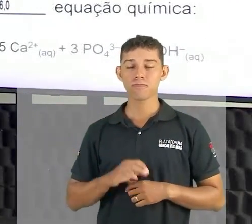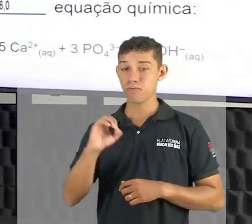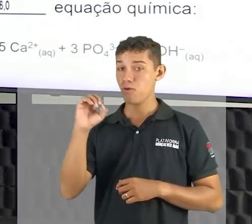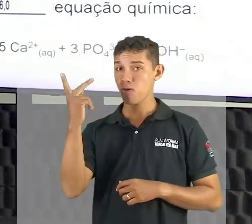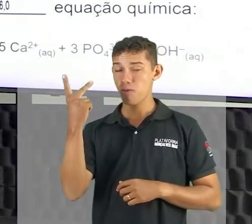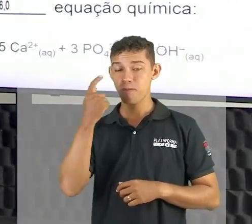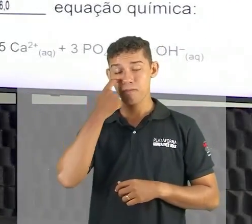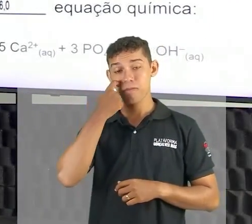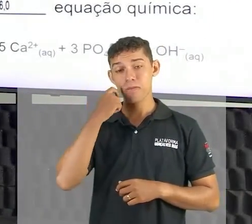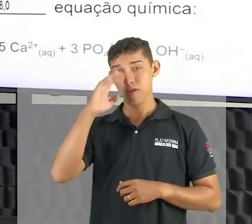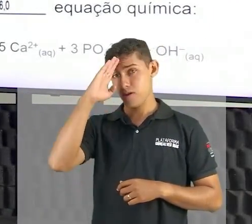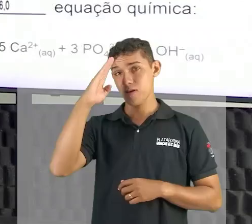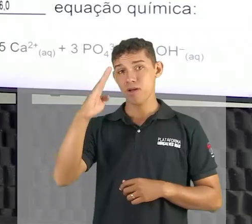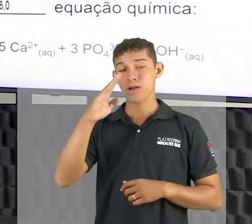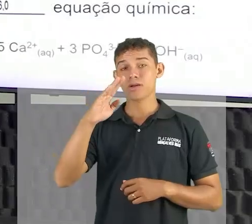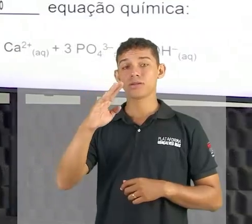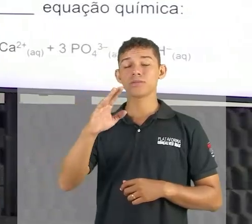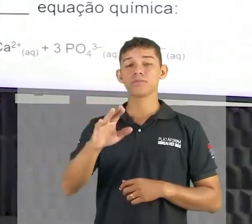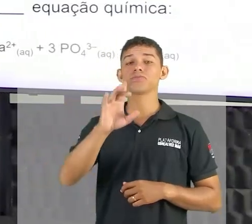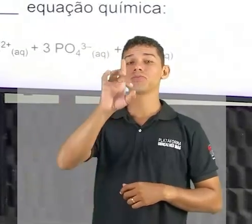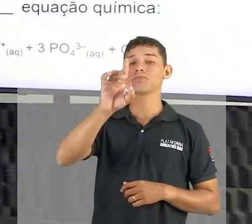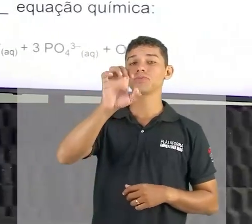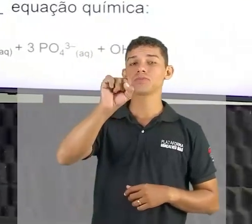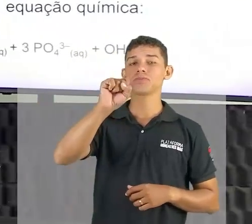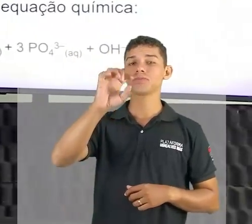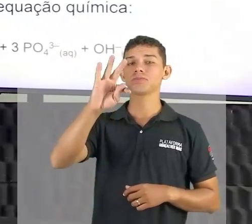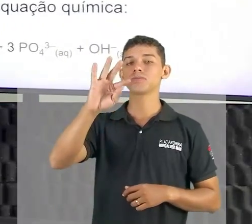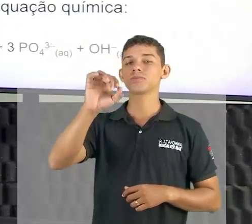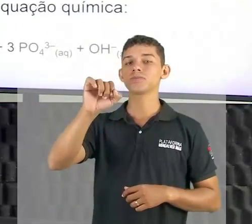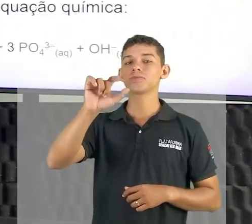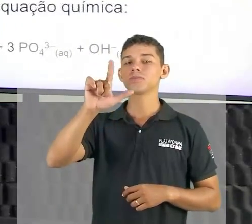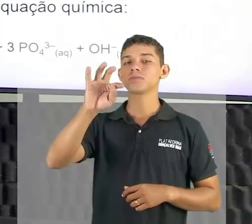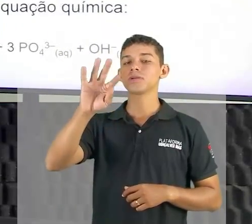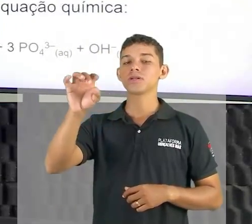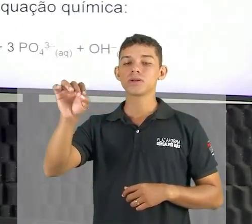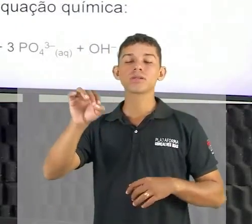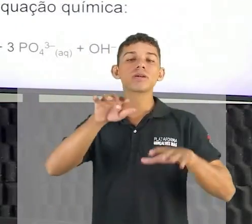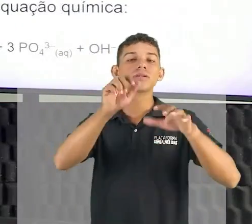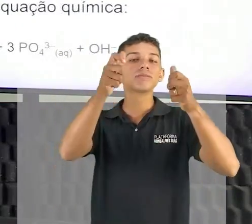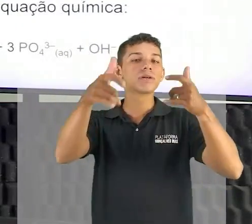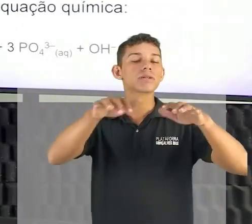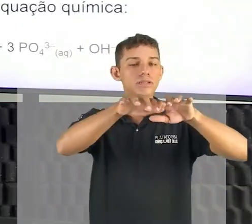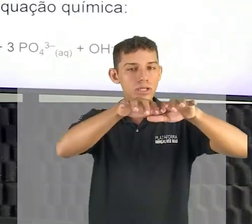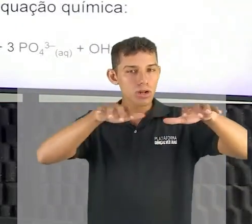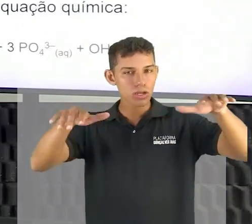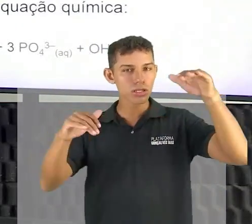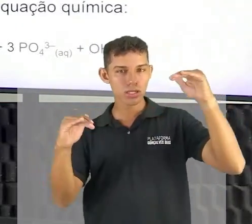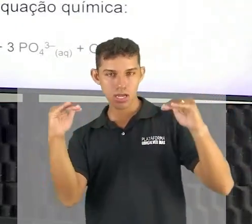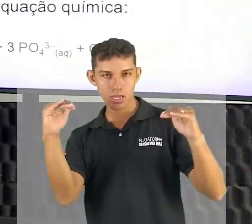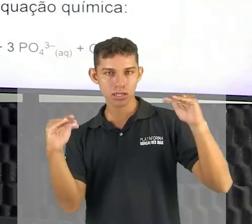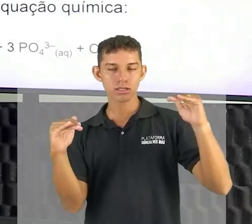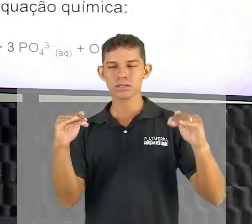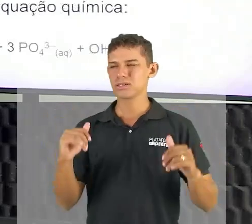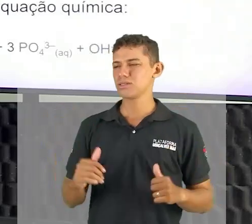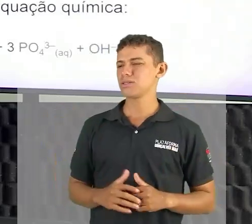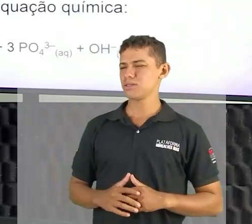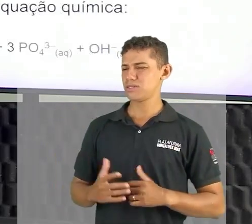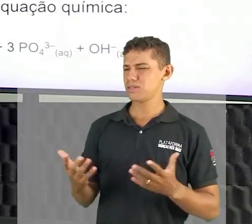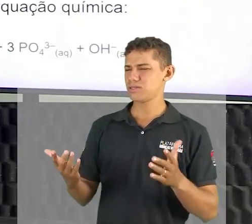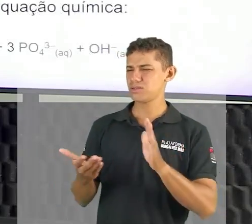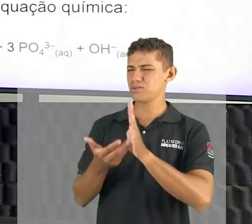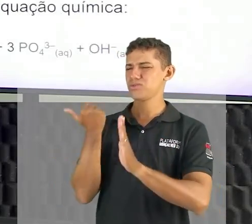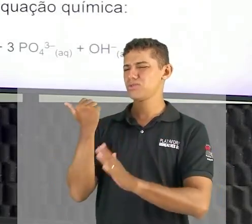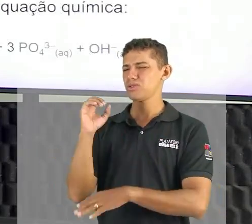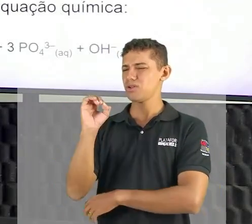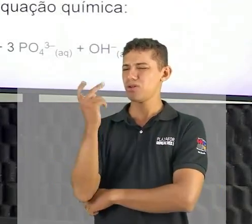E aí tem um princípio que é o princípio de Le Chatelier, que fala sobre deslocamento de equilíbrio. E ele diz logo assim, ó, tu é doido, tu tirou a